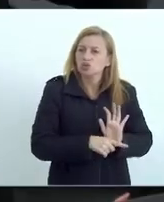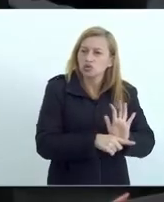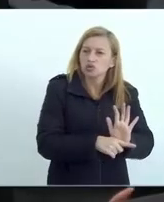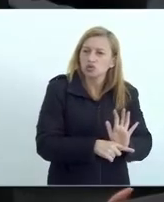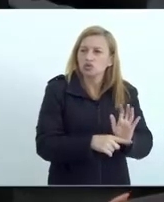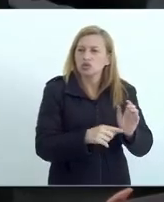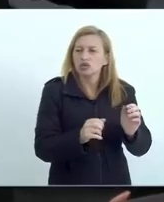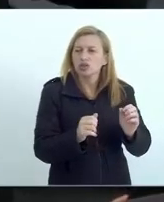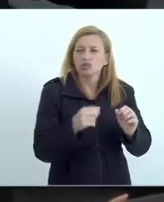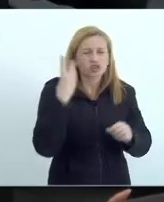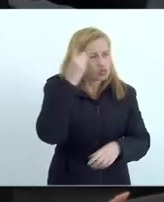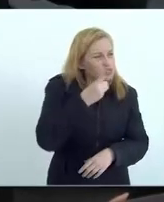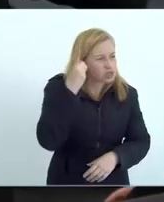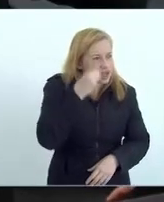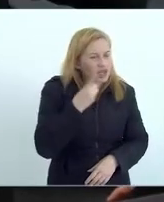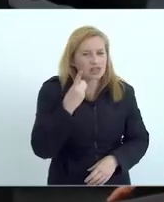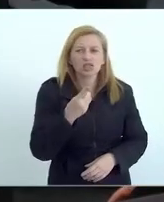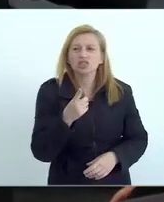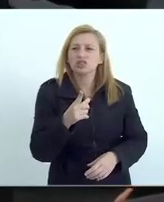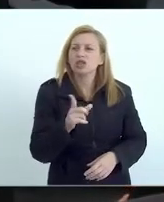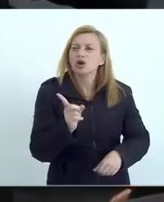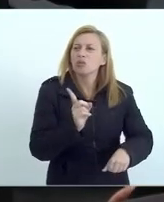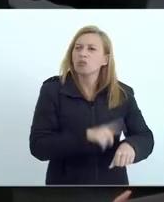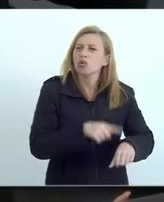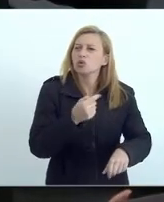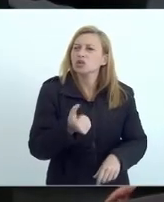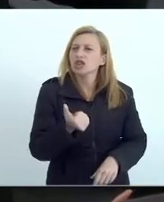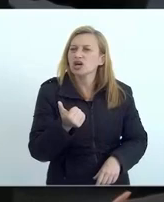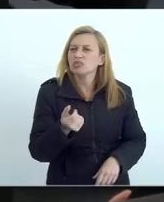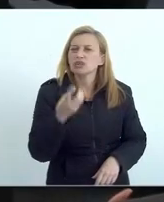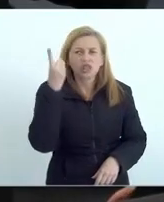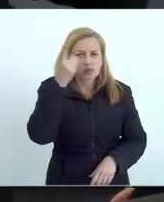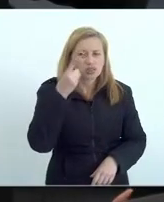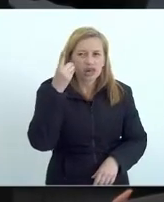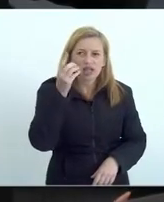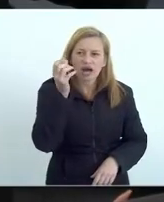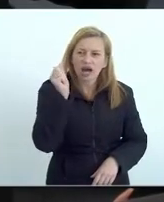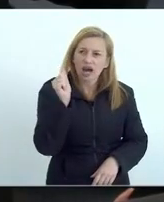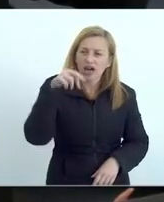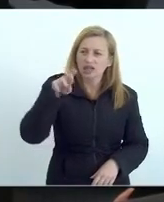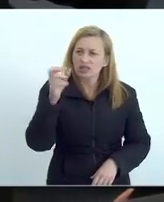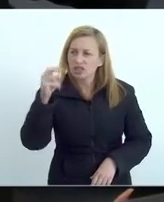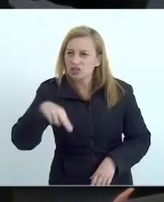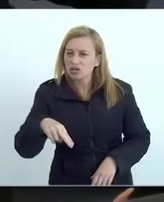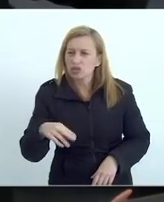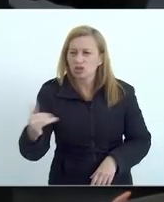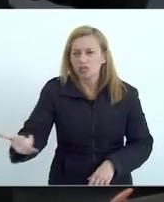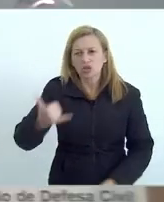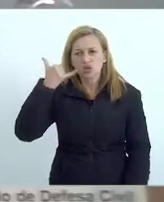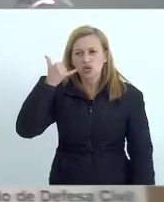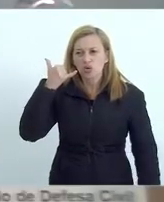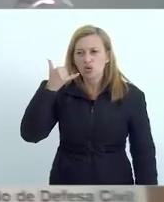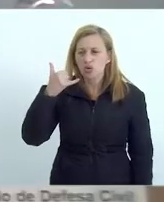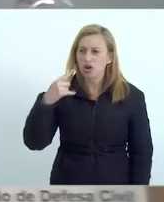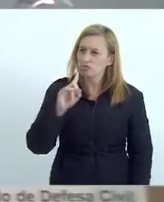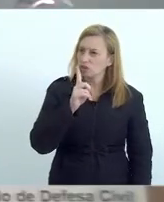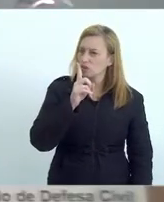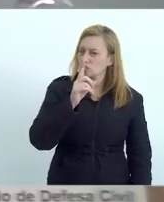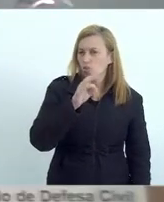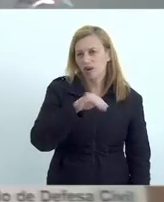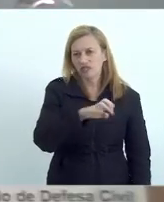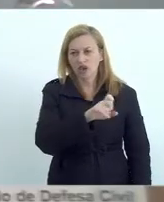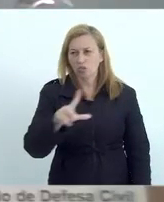deputados tive aqui há pouco tempo atrás Deputado Anderson Moraes me ligou não estava no quartel falei